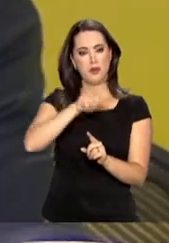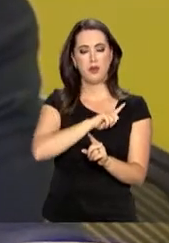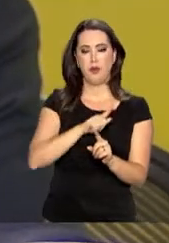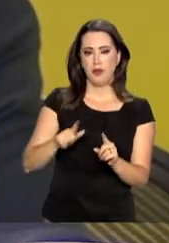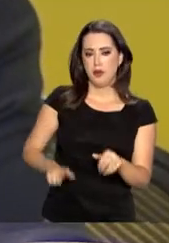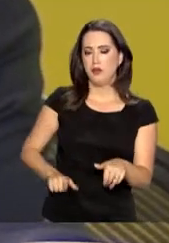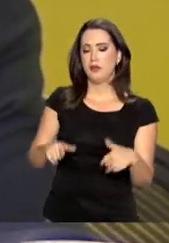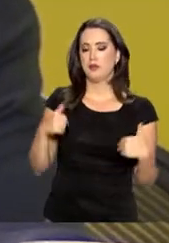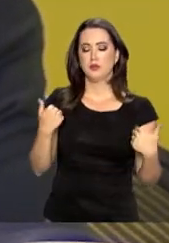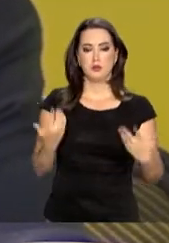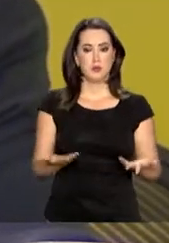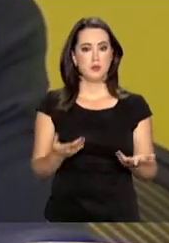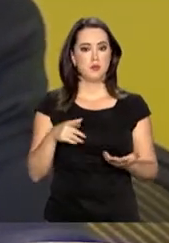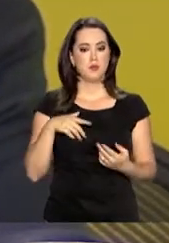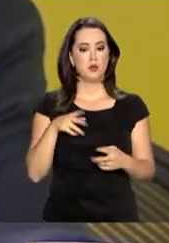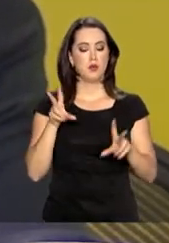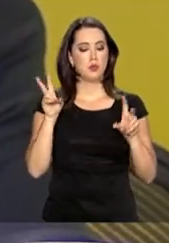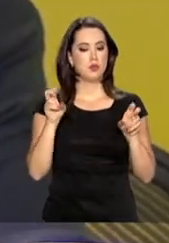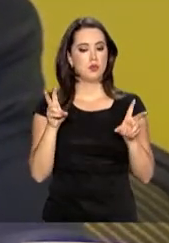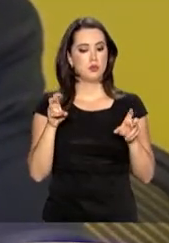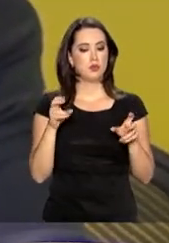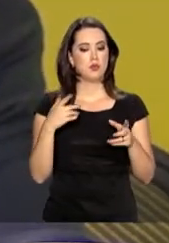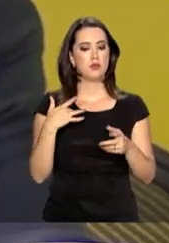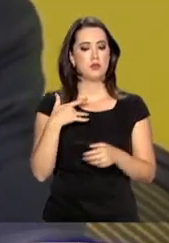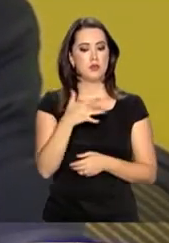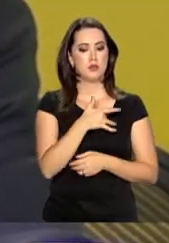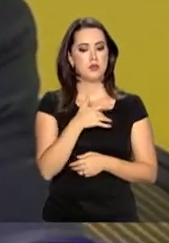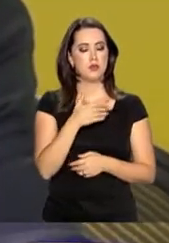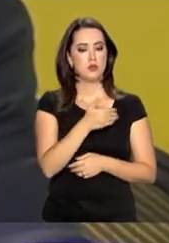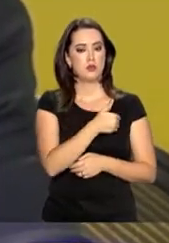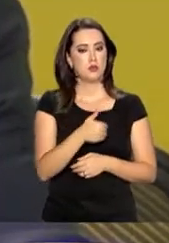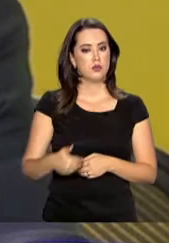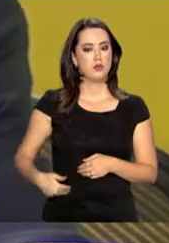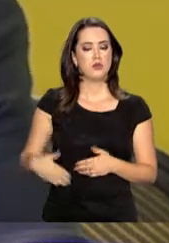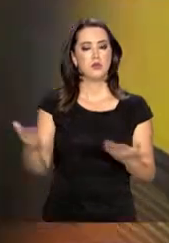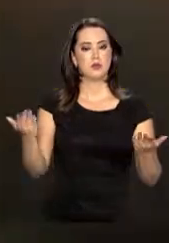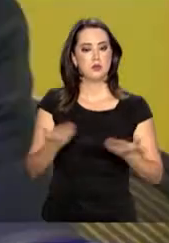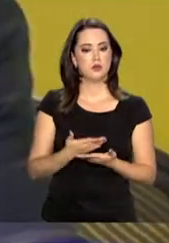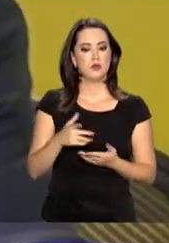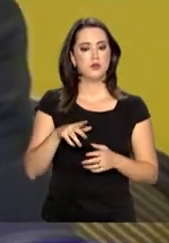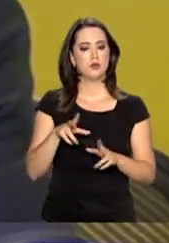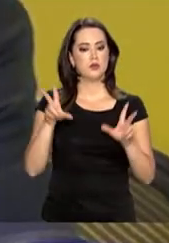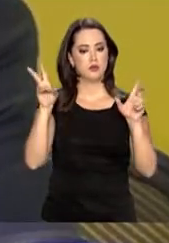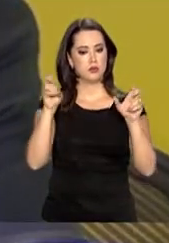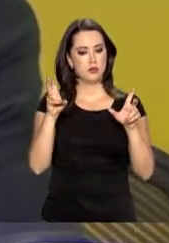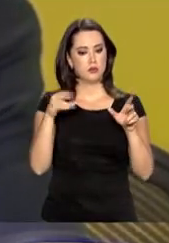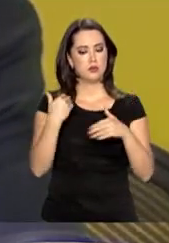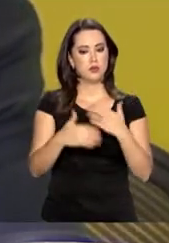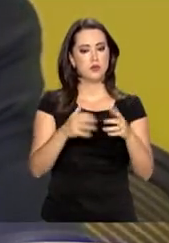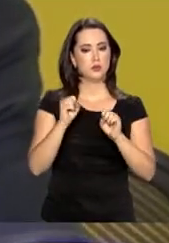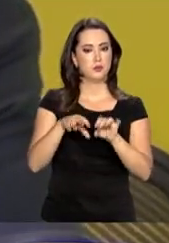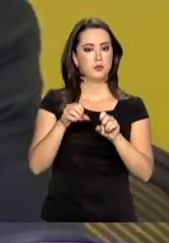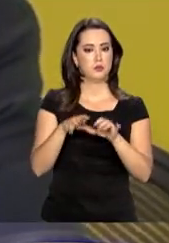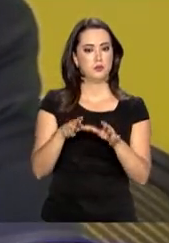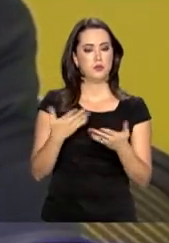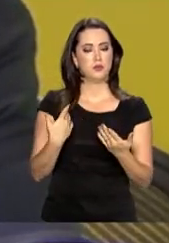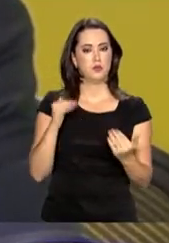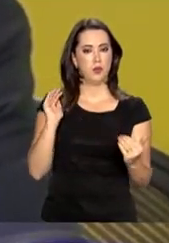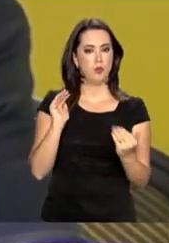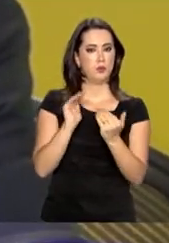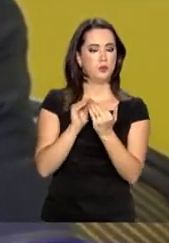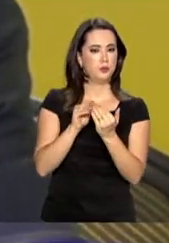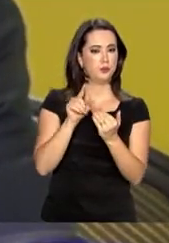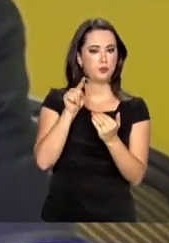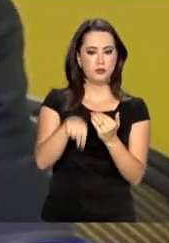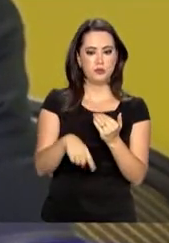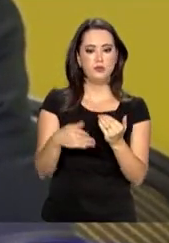governadores, no tema da saúde pública, igualmente os temas vinculados à educação foram objeto aqui